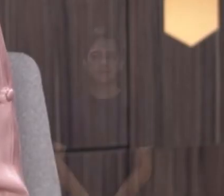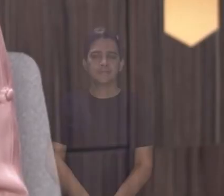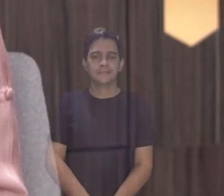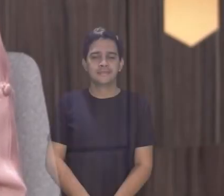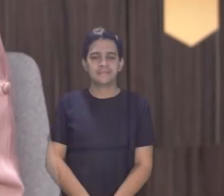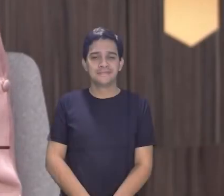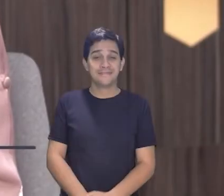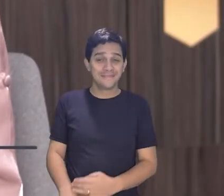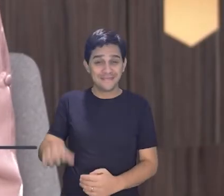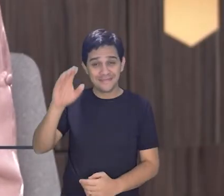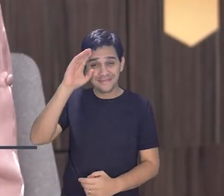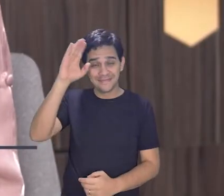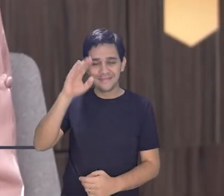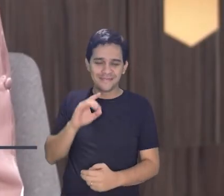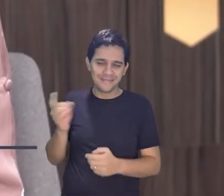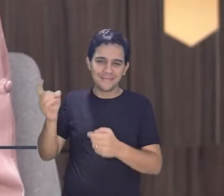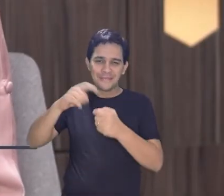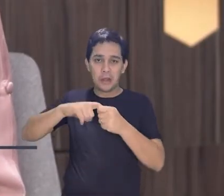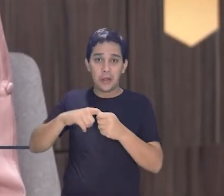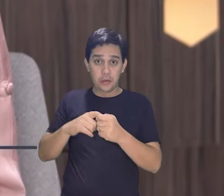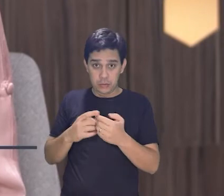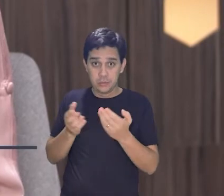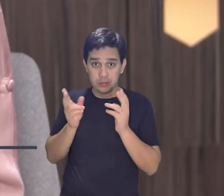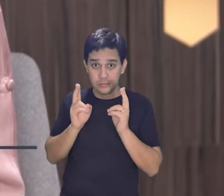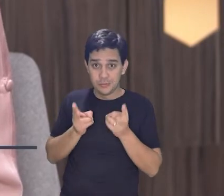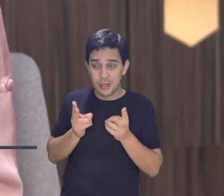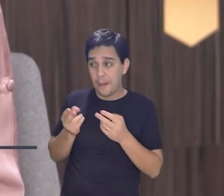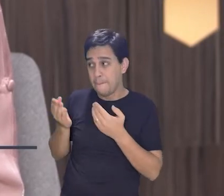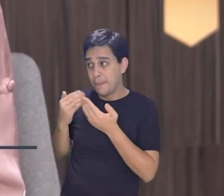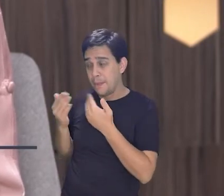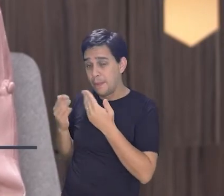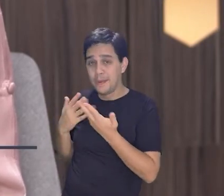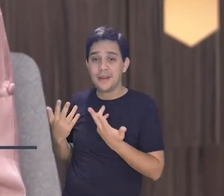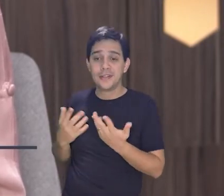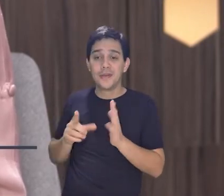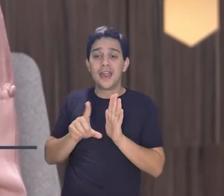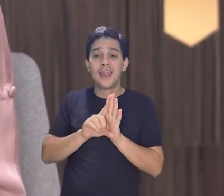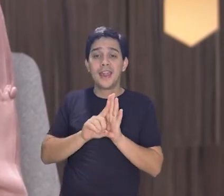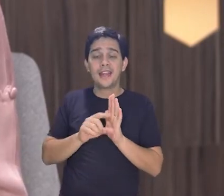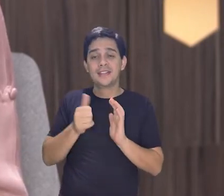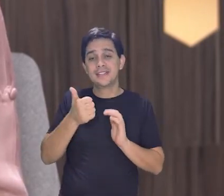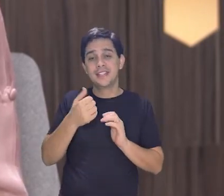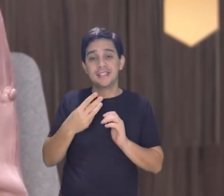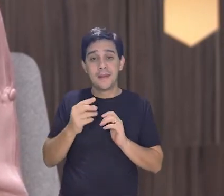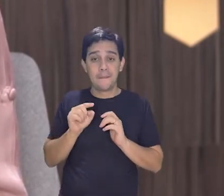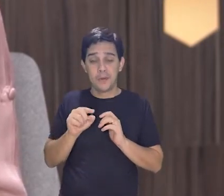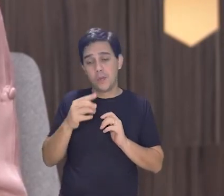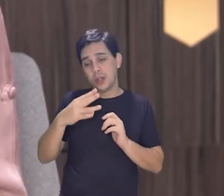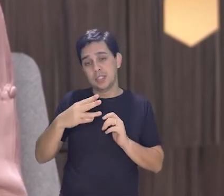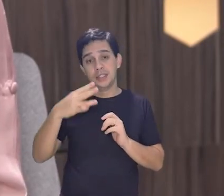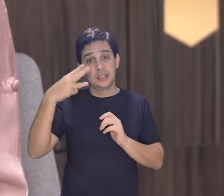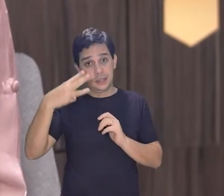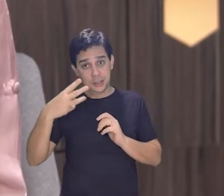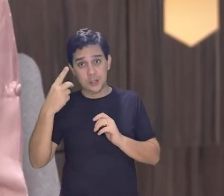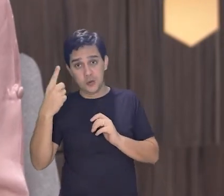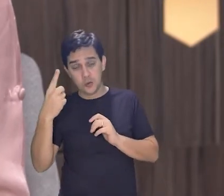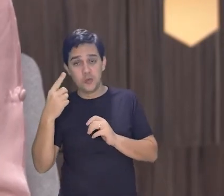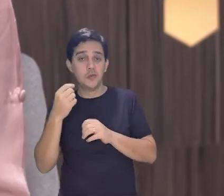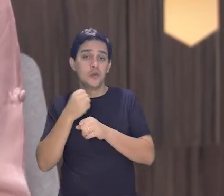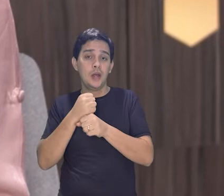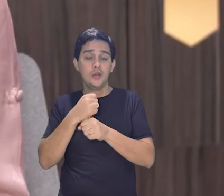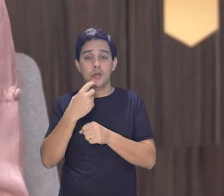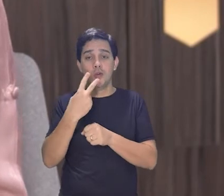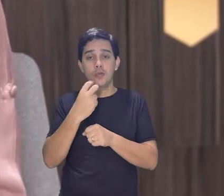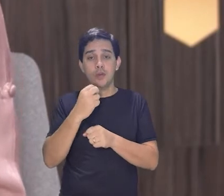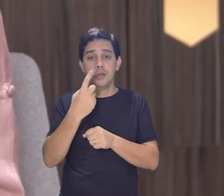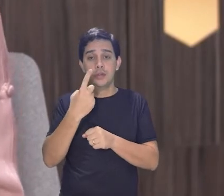Estamos de volta e agora nós vamos continuar o nosso bate-papo sobre a Lei 13.431 de 2017 com o coordenador